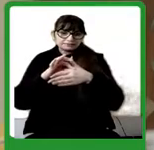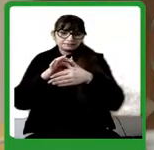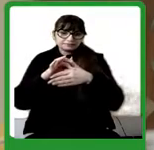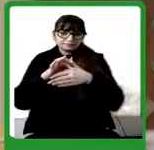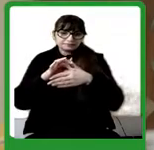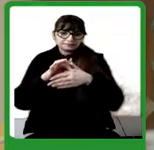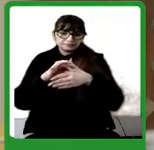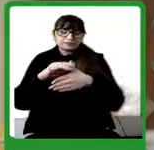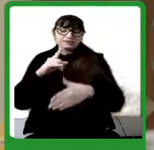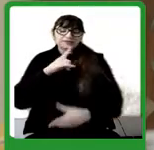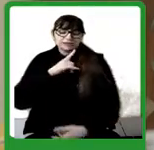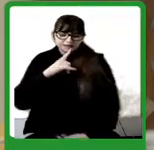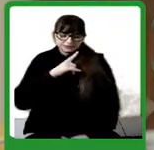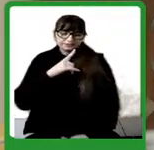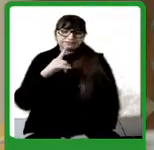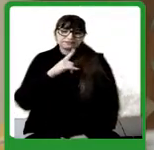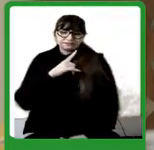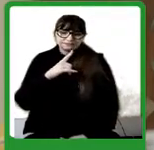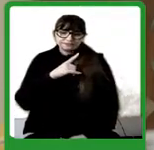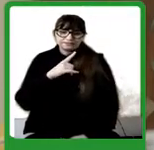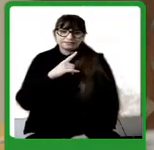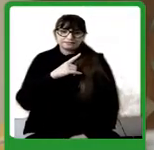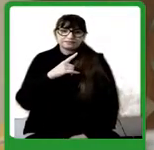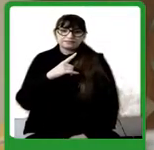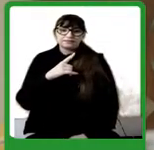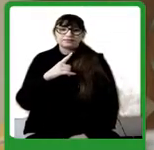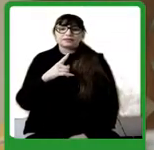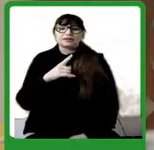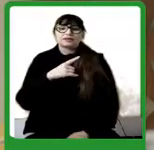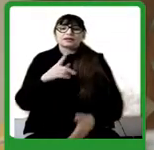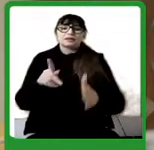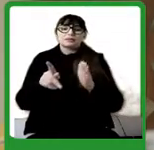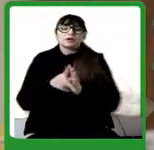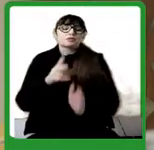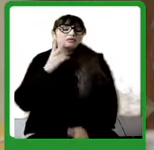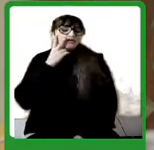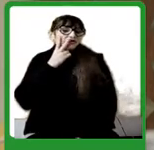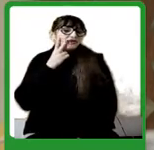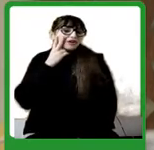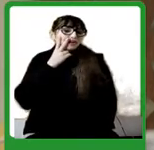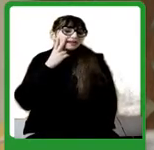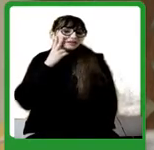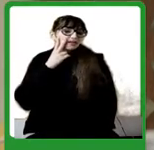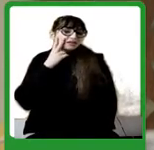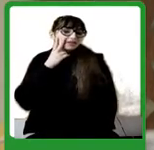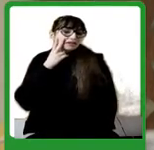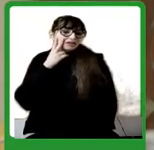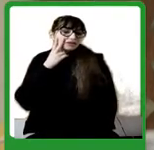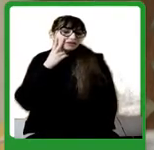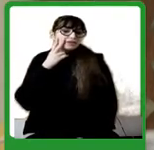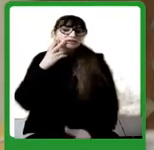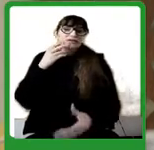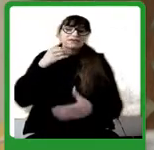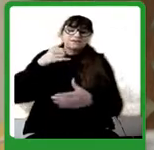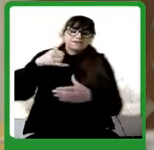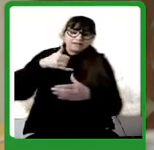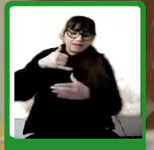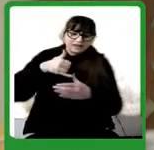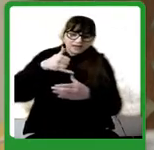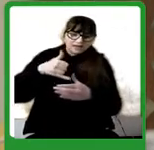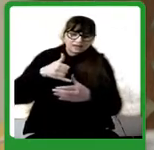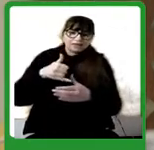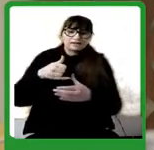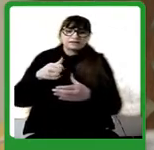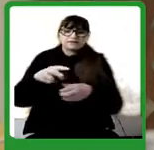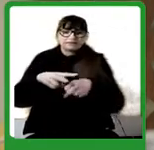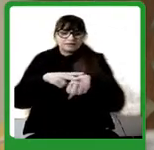sagrado. Pipa de vinho e garrafão, tá? Litro de vinagre. Todo o porão na